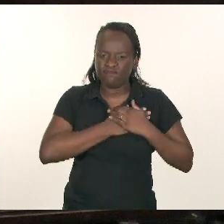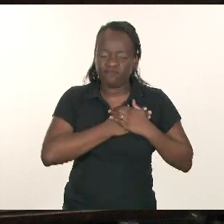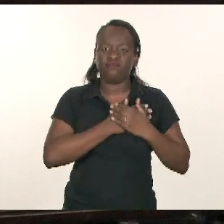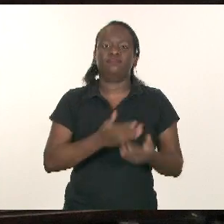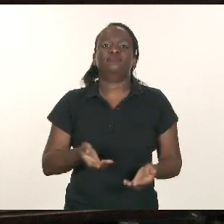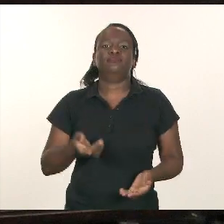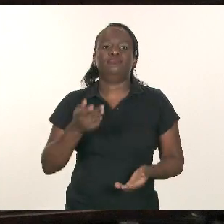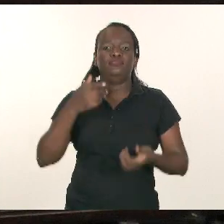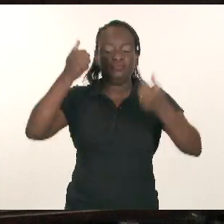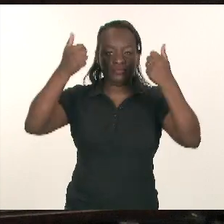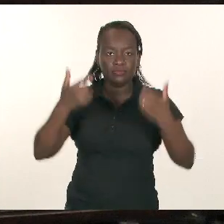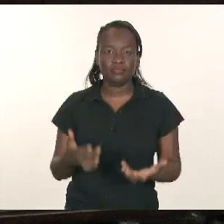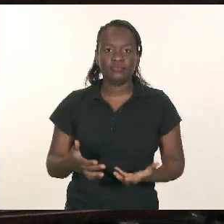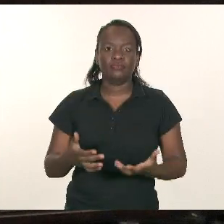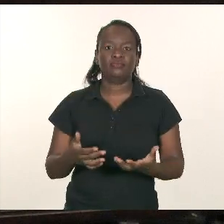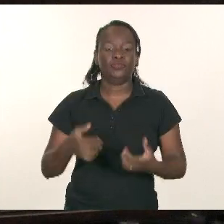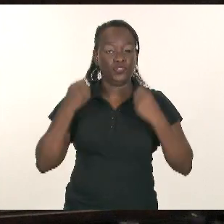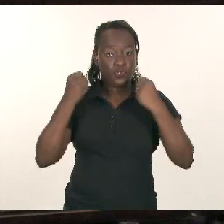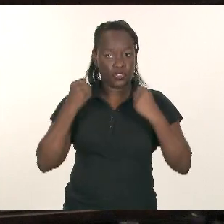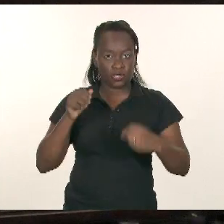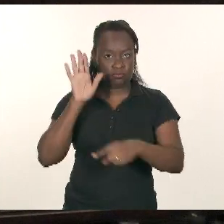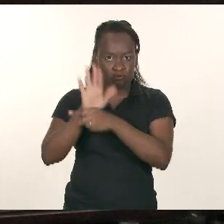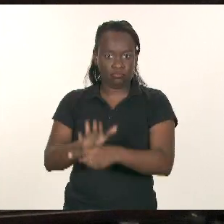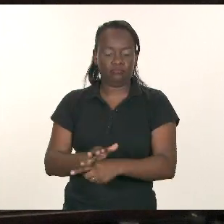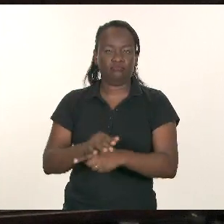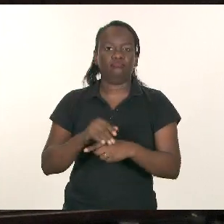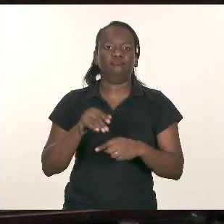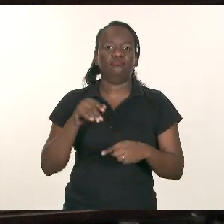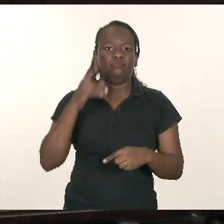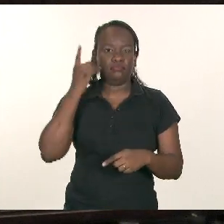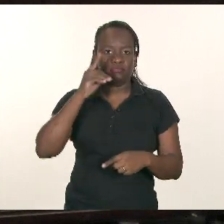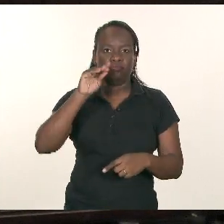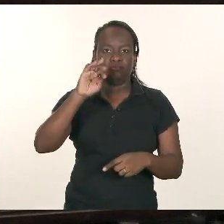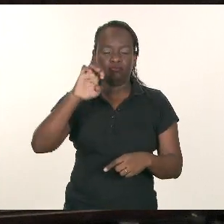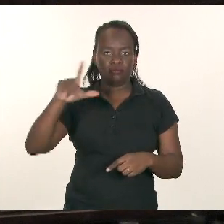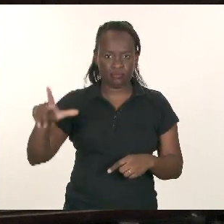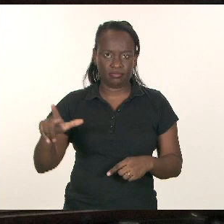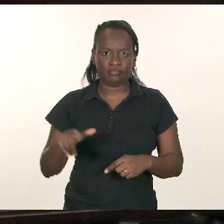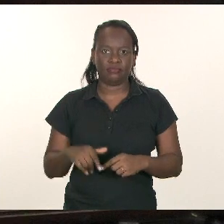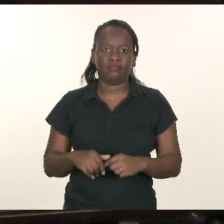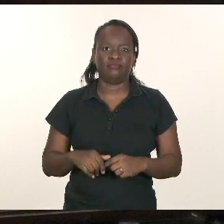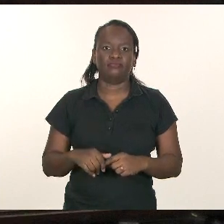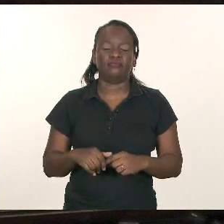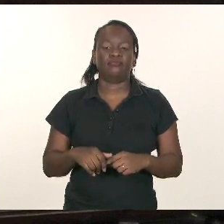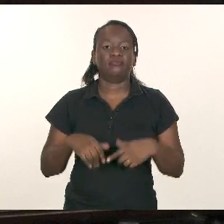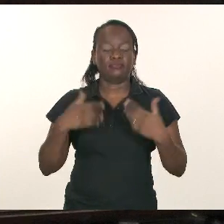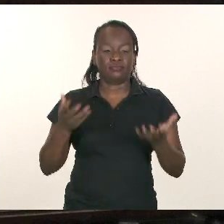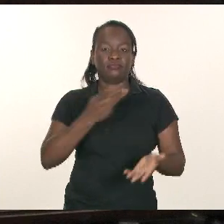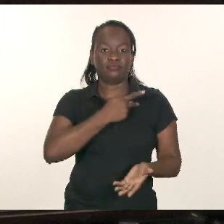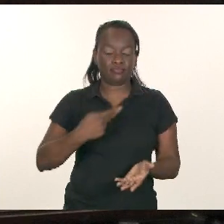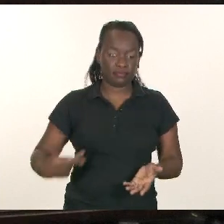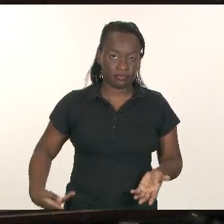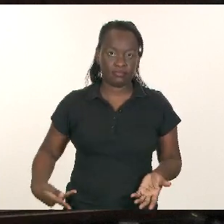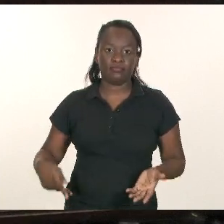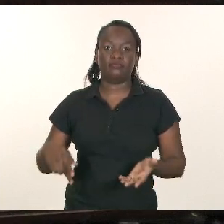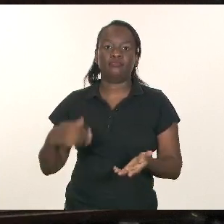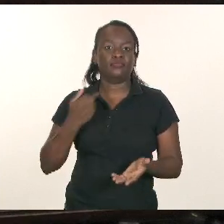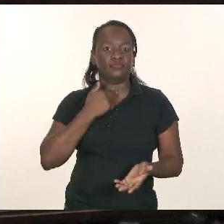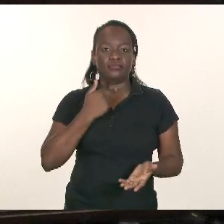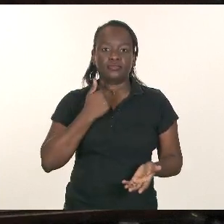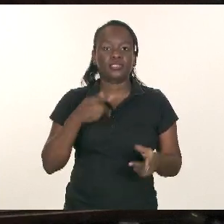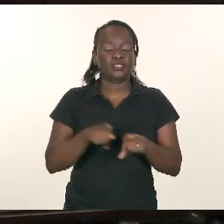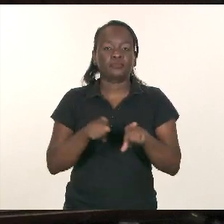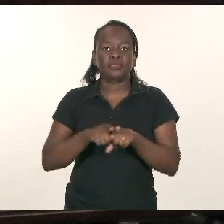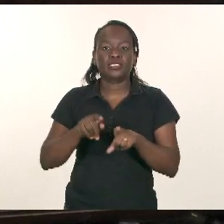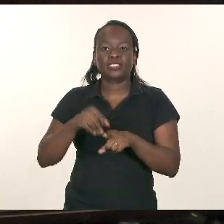solidariedade, dizer força, deputado Daniel Silveira. Senhora presidente, não posso me